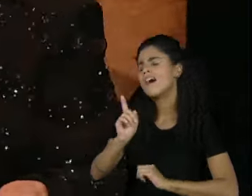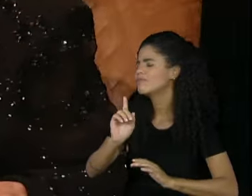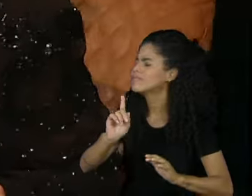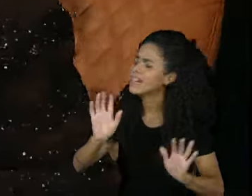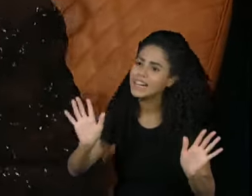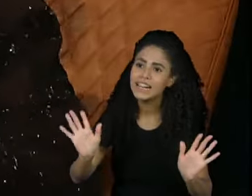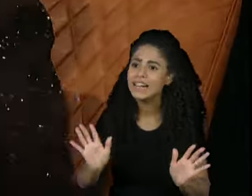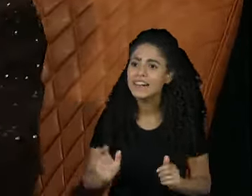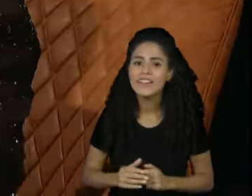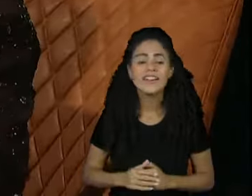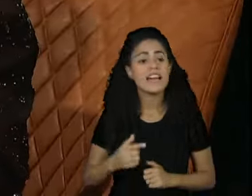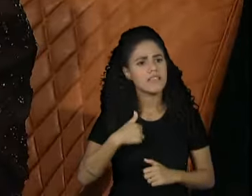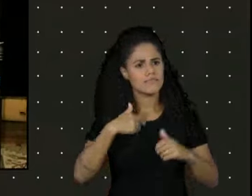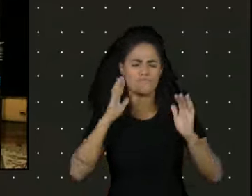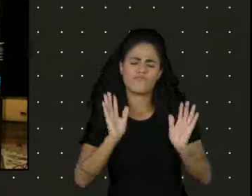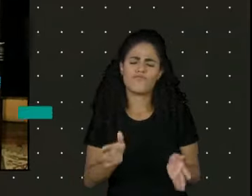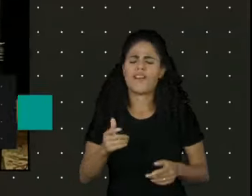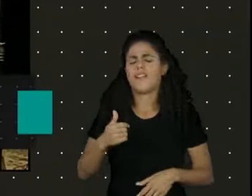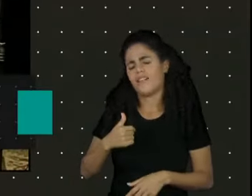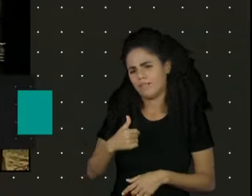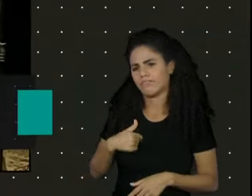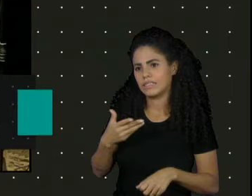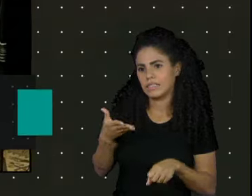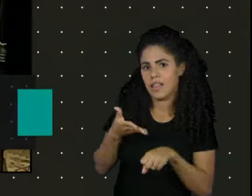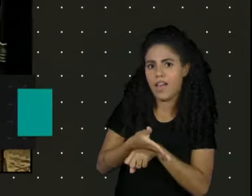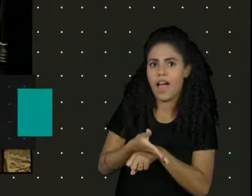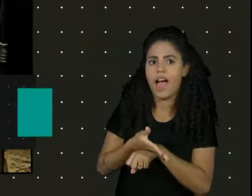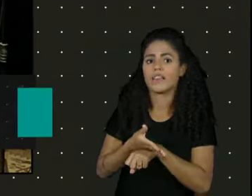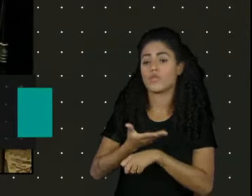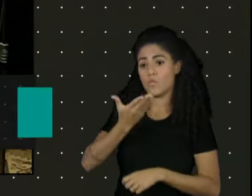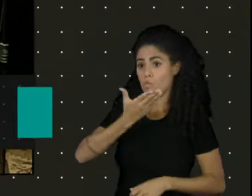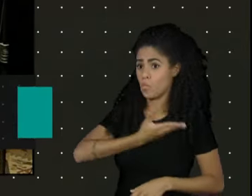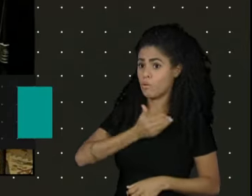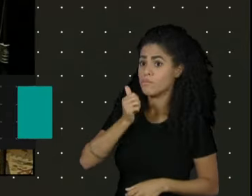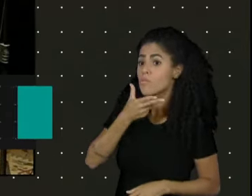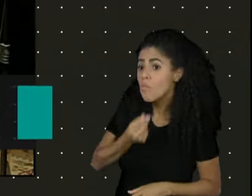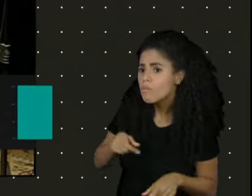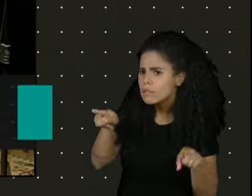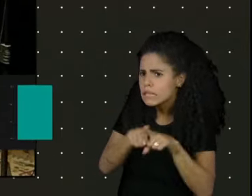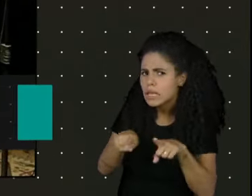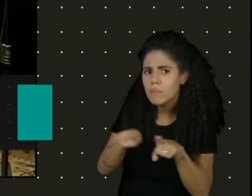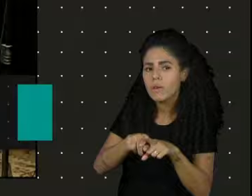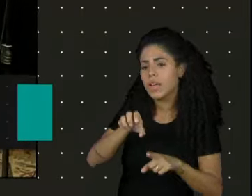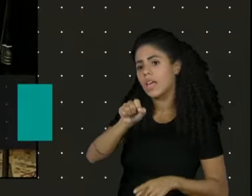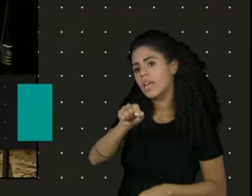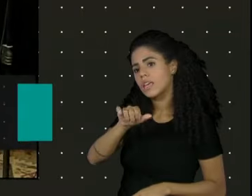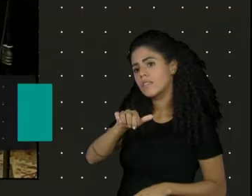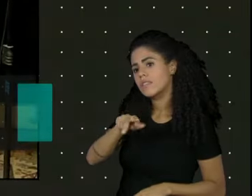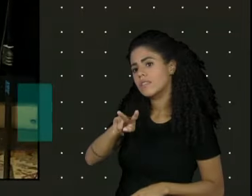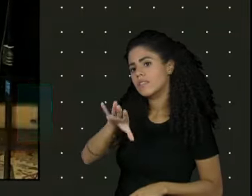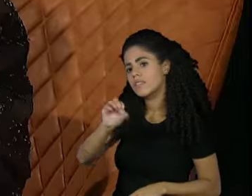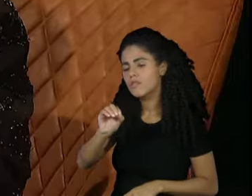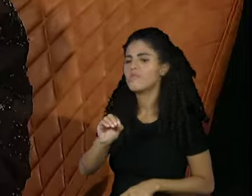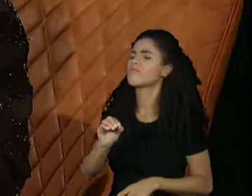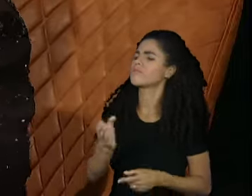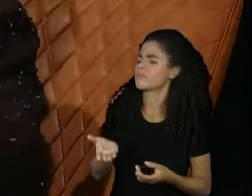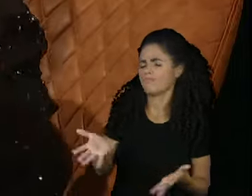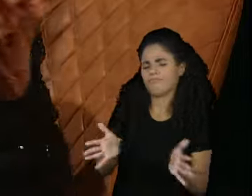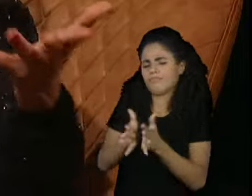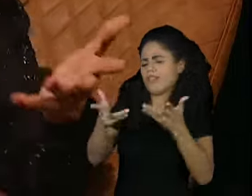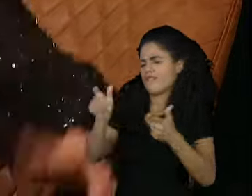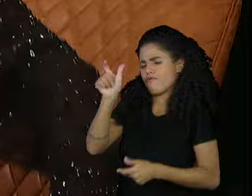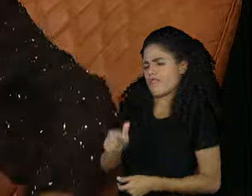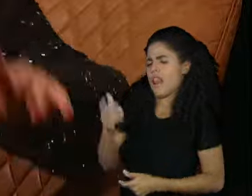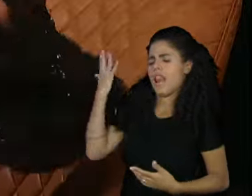eu já fiz. Aliás, o Silvio César foi um grande parceiro, preciso voltar. Aliás, ele quer muito montar um show comigo. O Silvio César é maravilhoso,